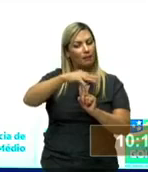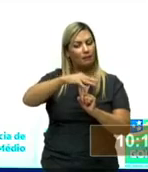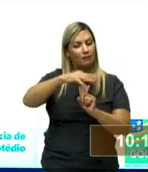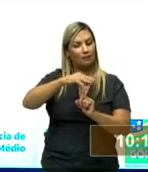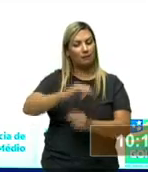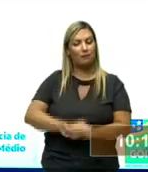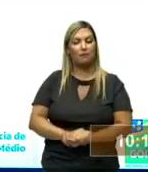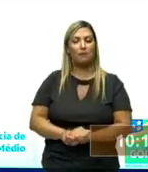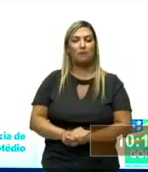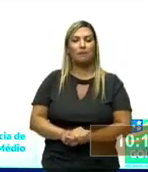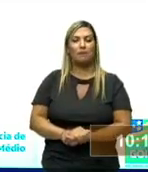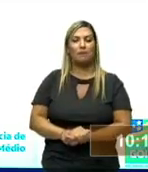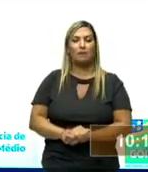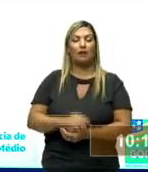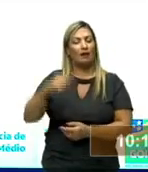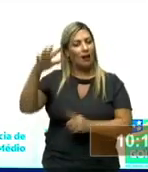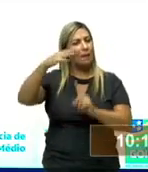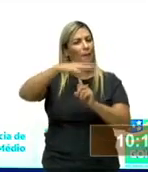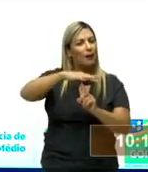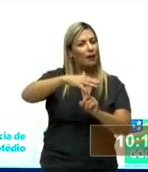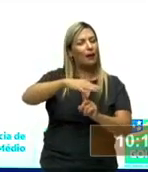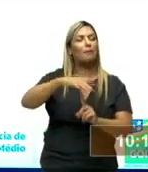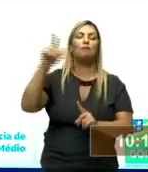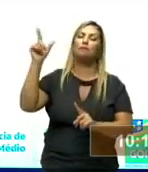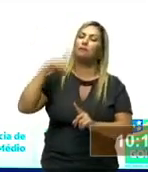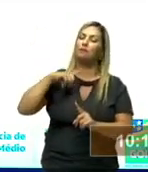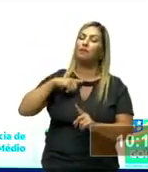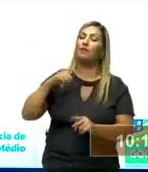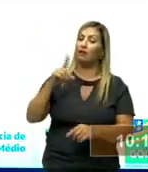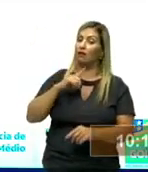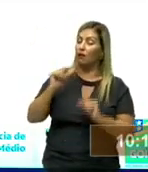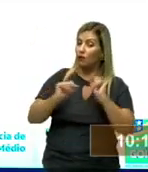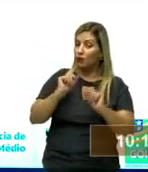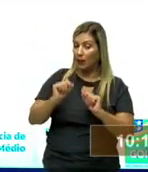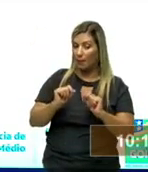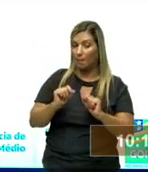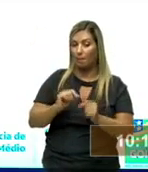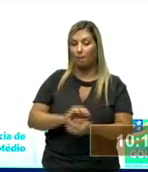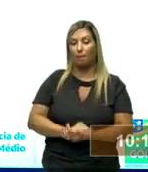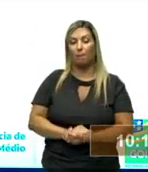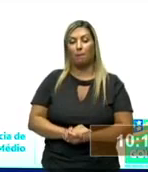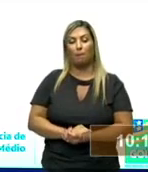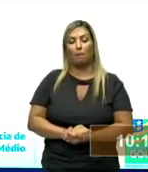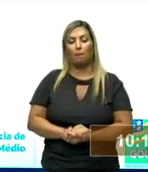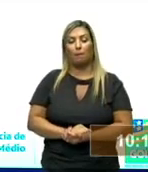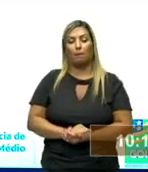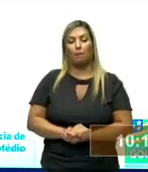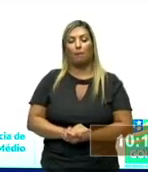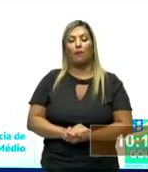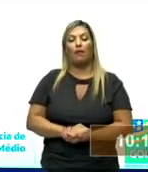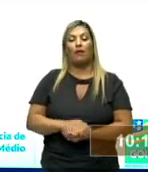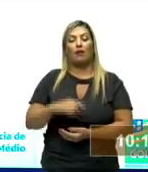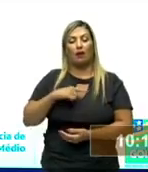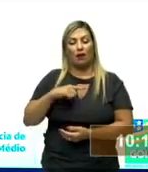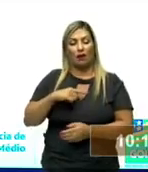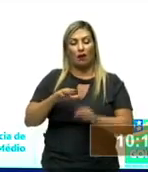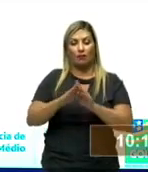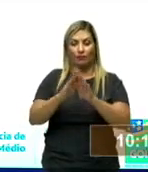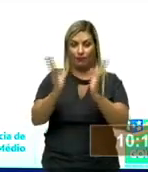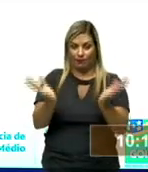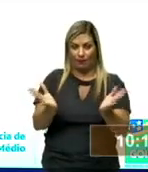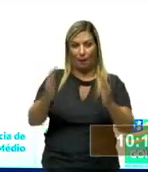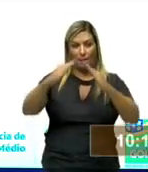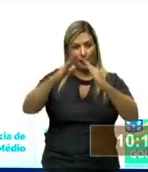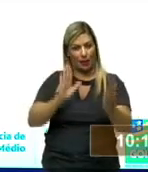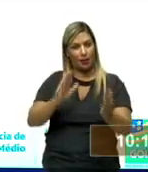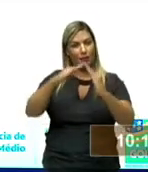quiser ir lá para o Paraná temos a seguir temos a seguir a planificação de uma pirâmide